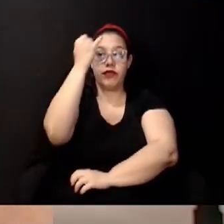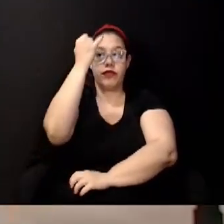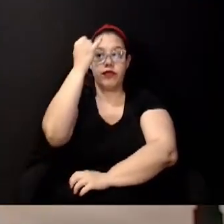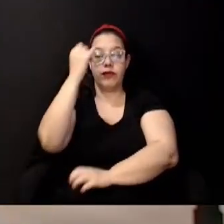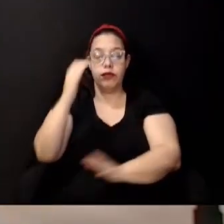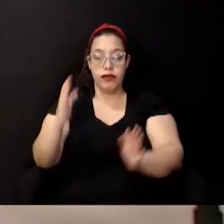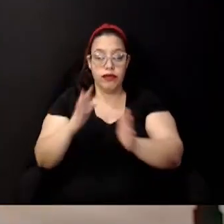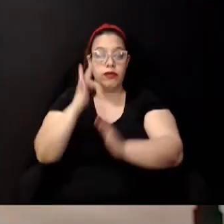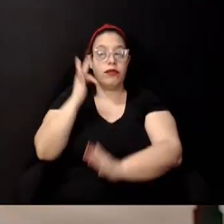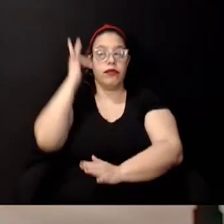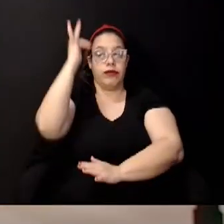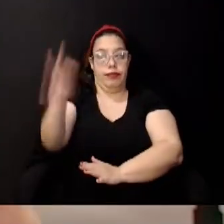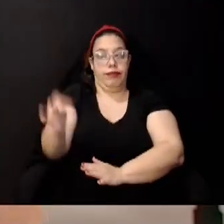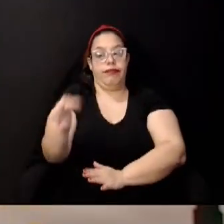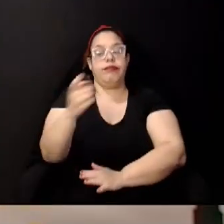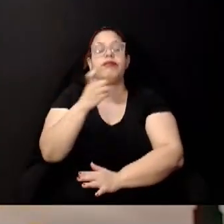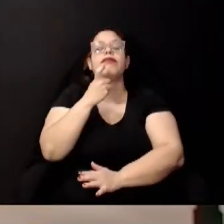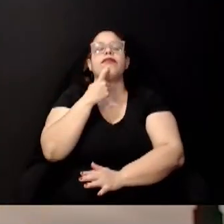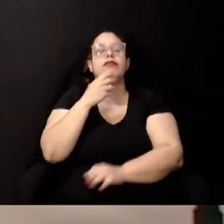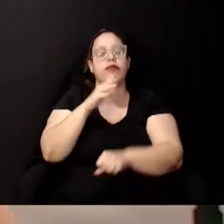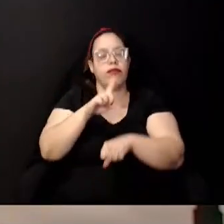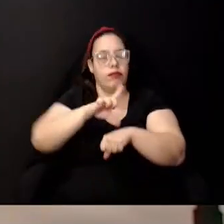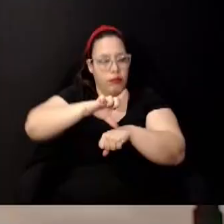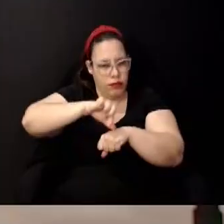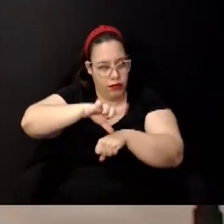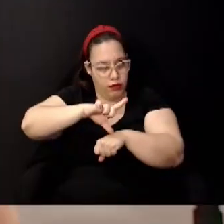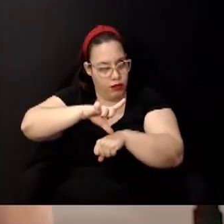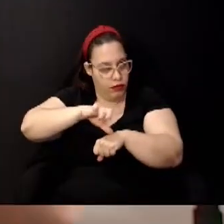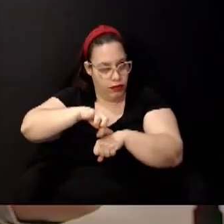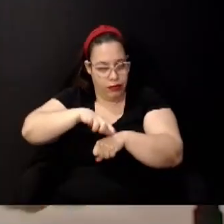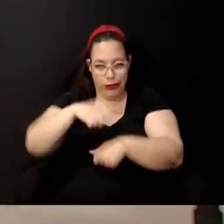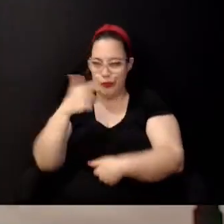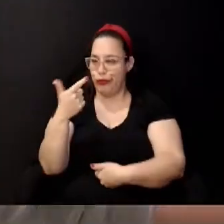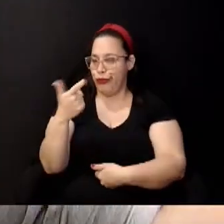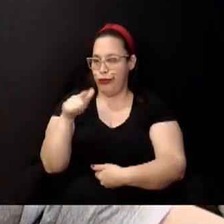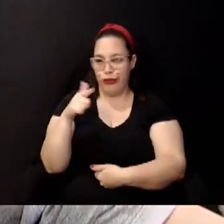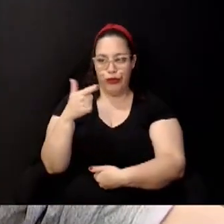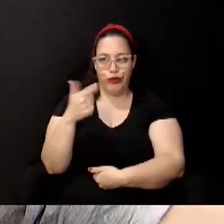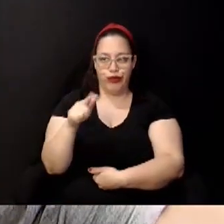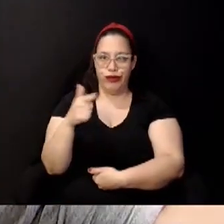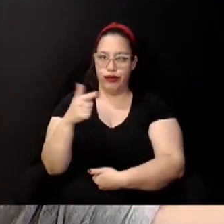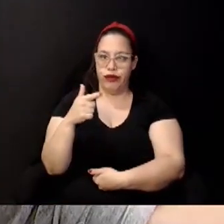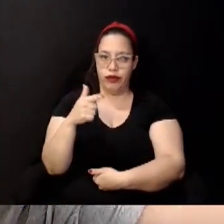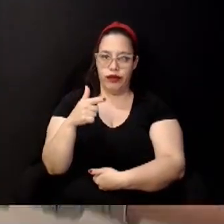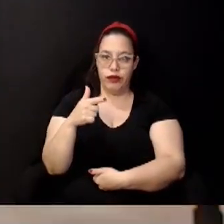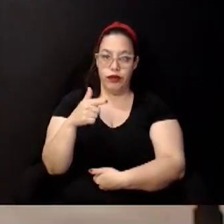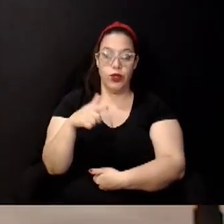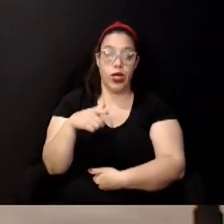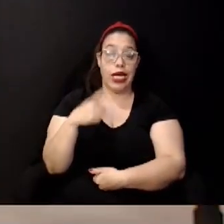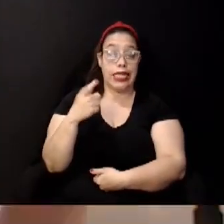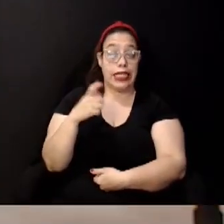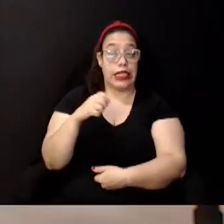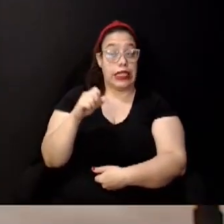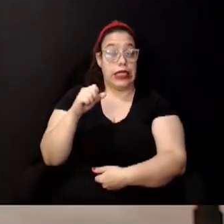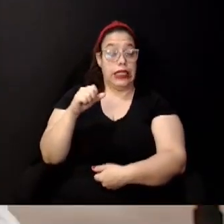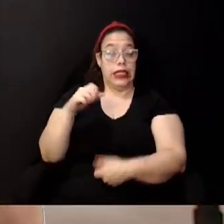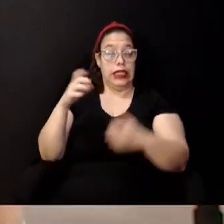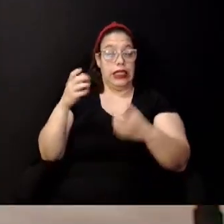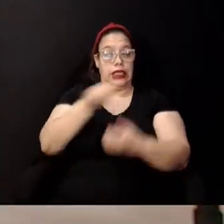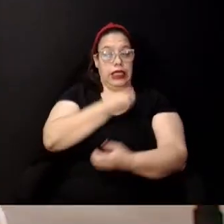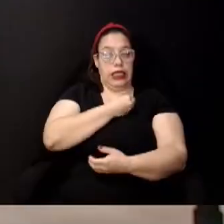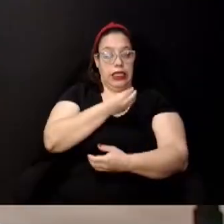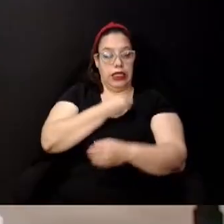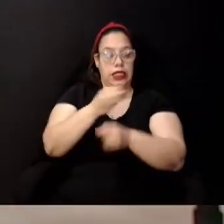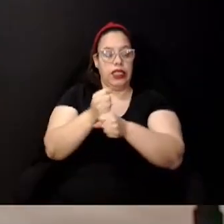Então Campinas está atrasada, não ter ainda, apesar da crise que a gente viveu nos últimos anos, apesar da